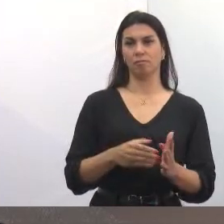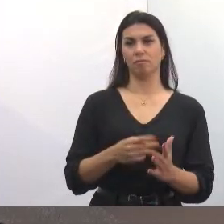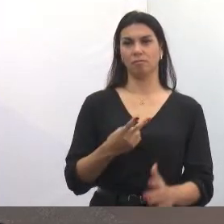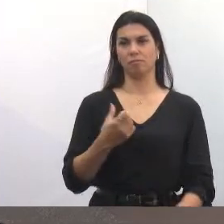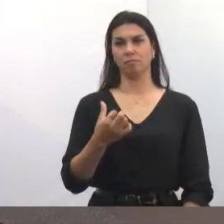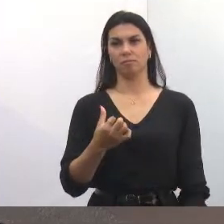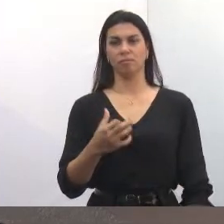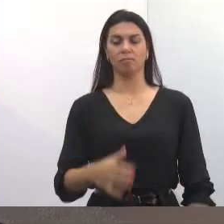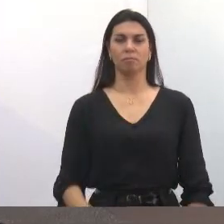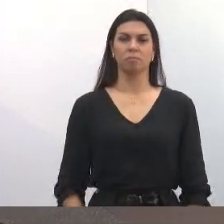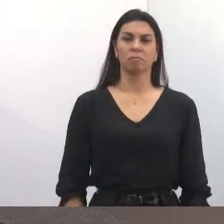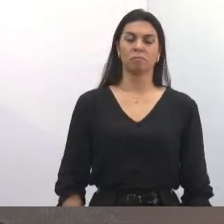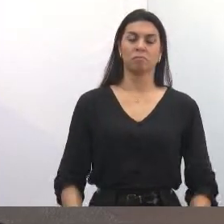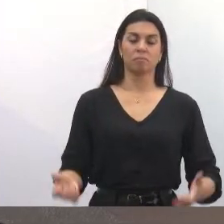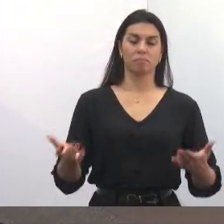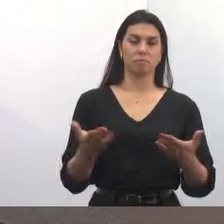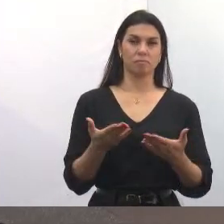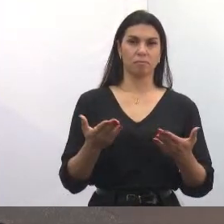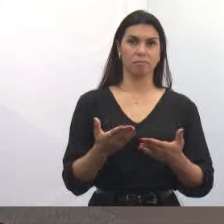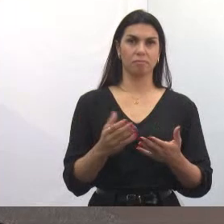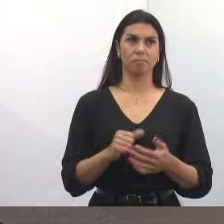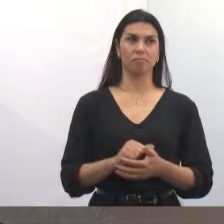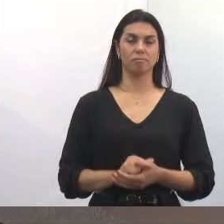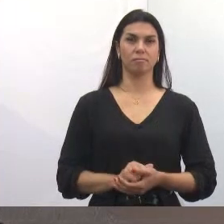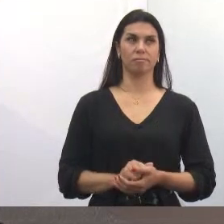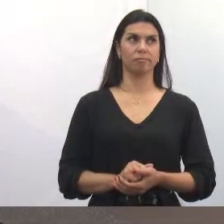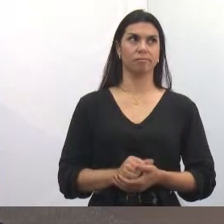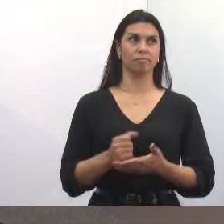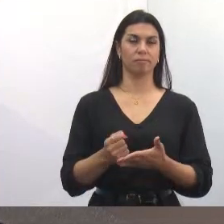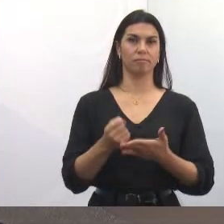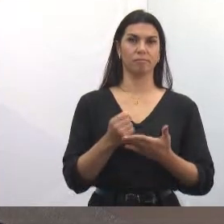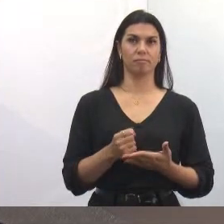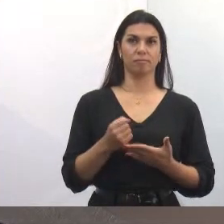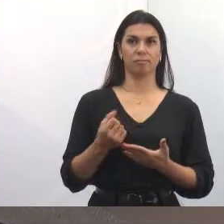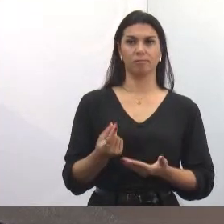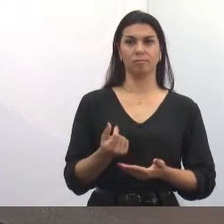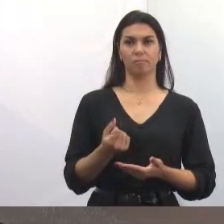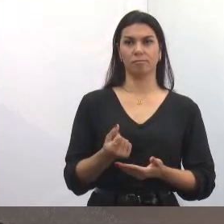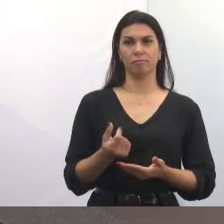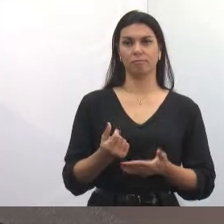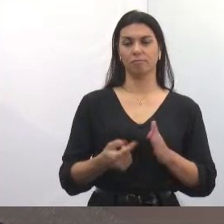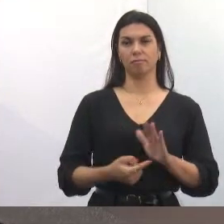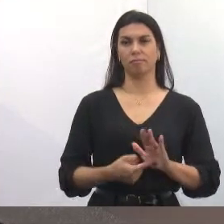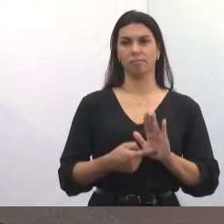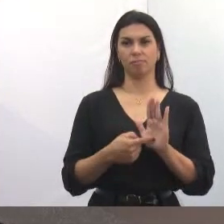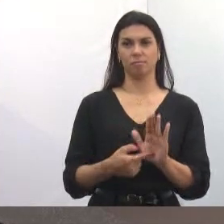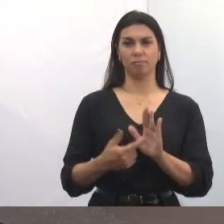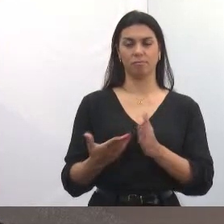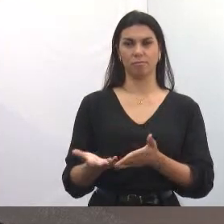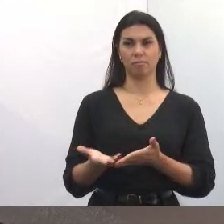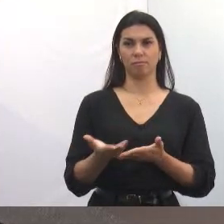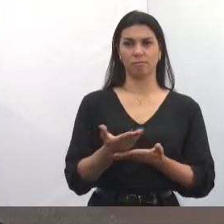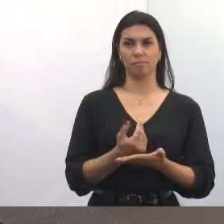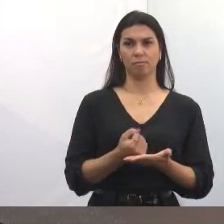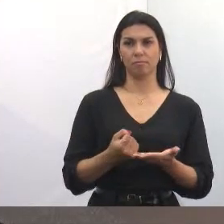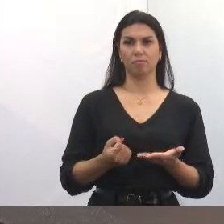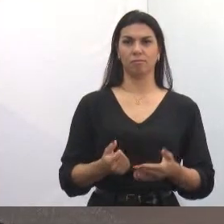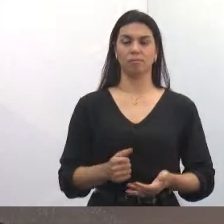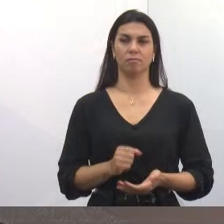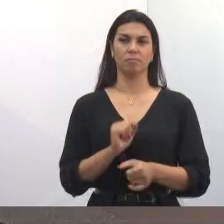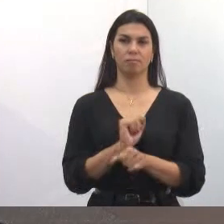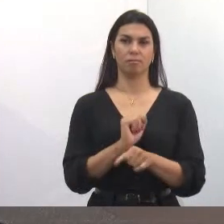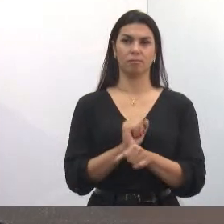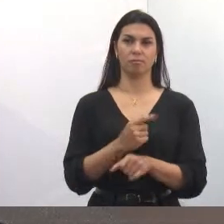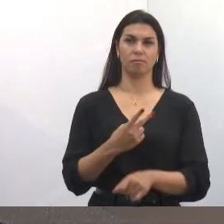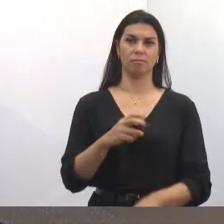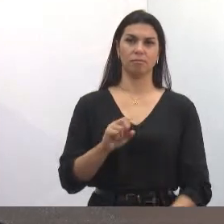pela projeção atuarial trazido, o valor apresentado à contribuição esperado para o